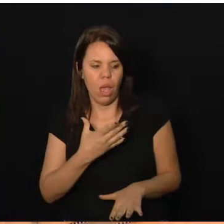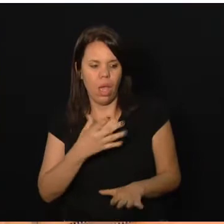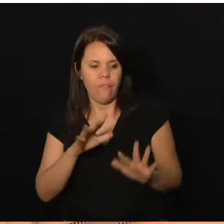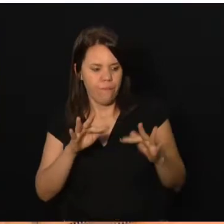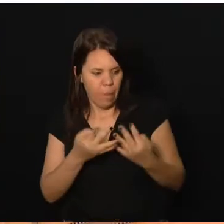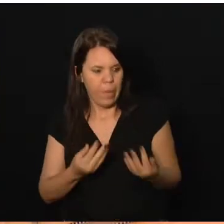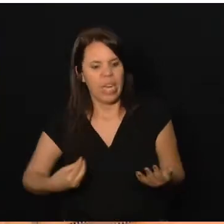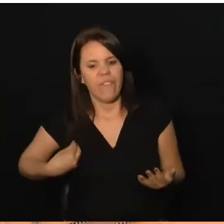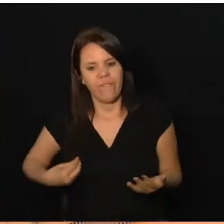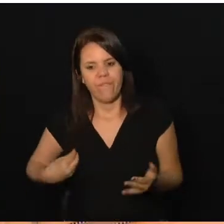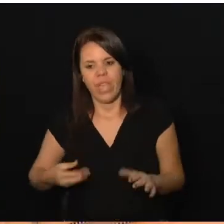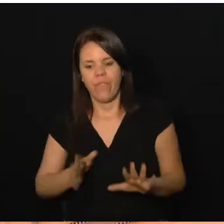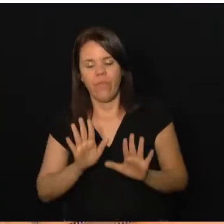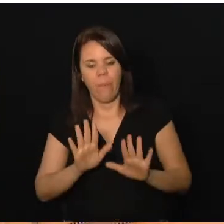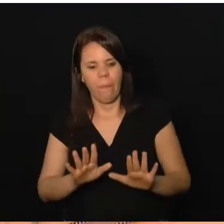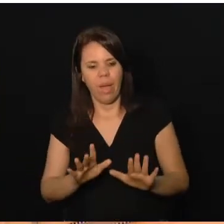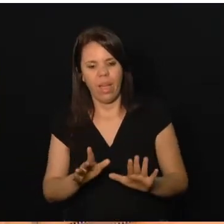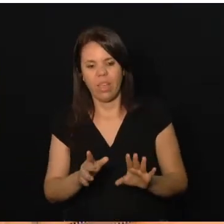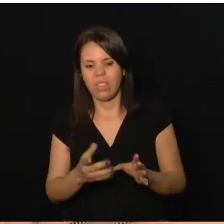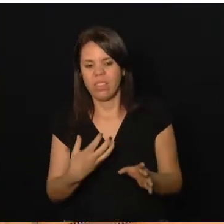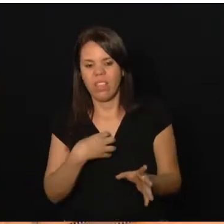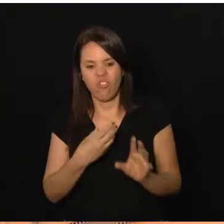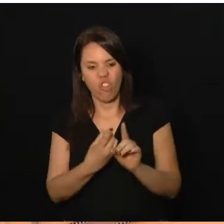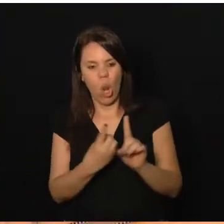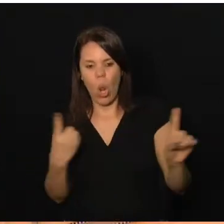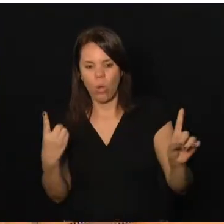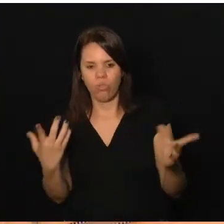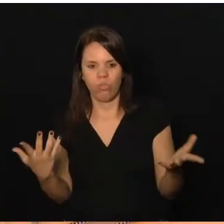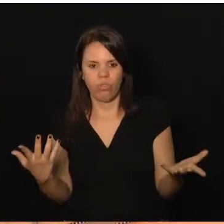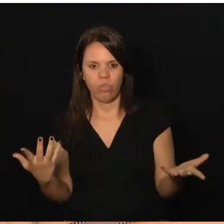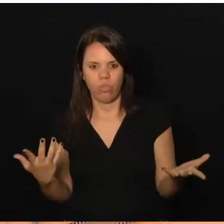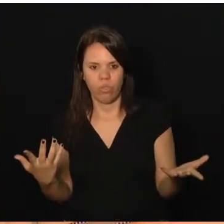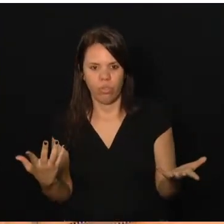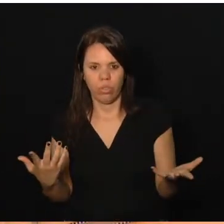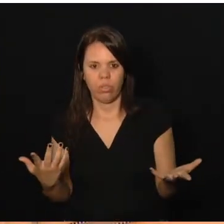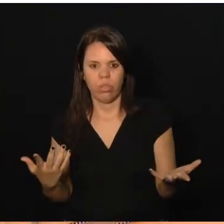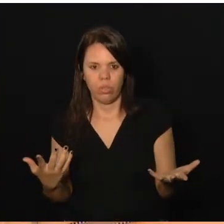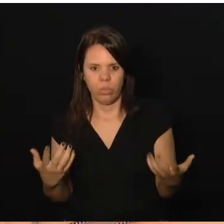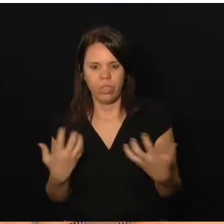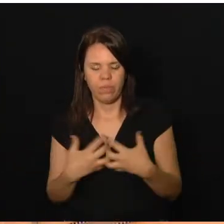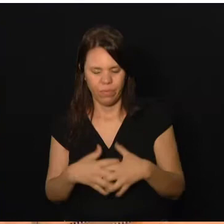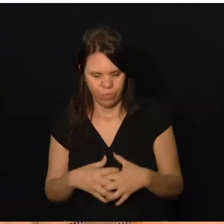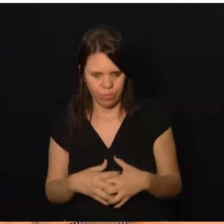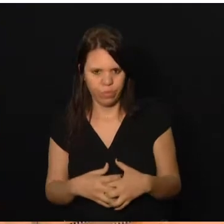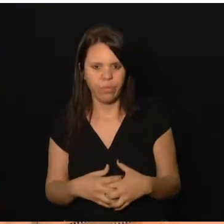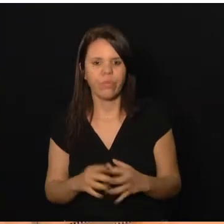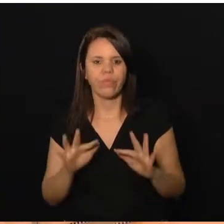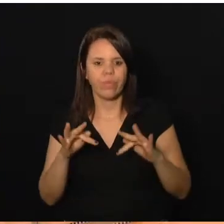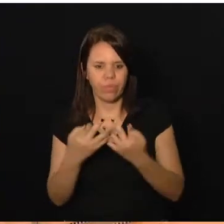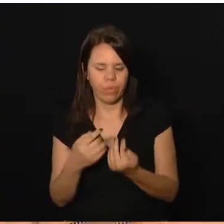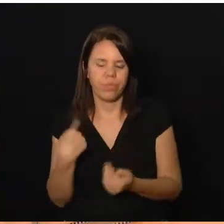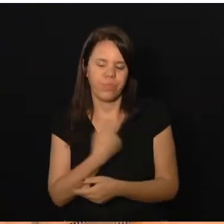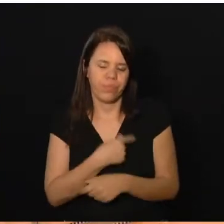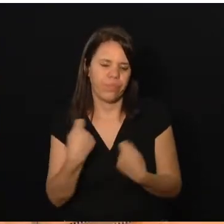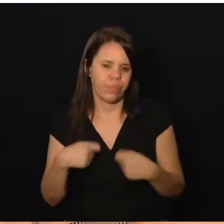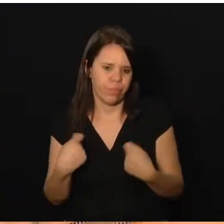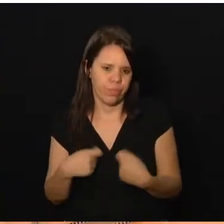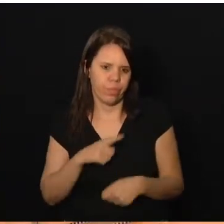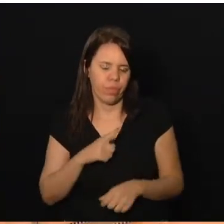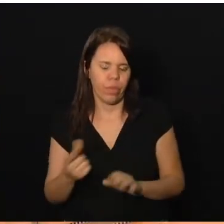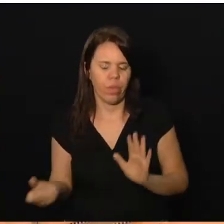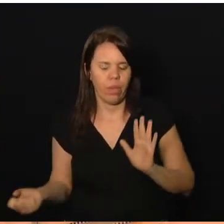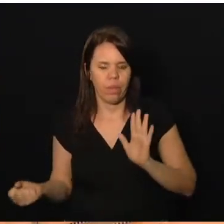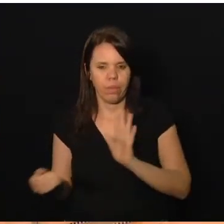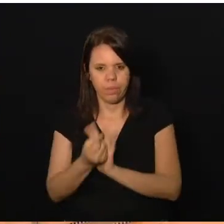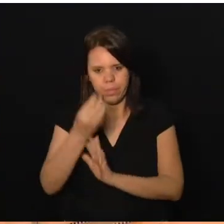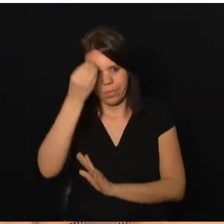início sobre a funcionalidade da família, a família funcional precisa ser resgatada. Nós precisamos resgatar um marco que